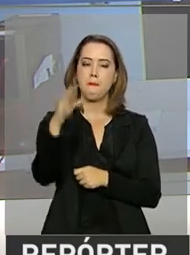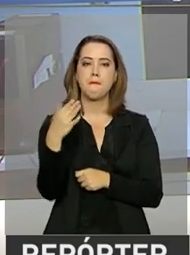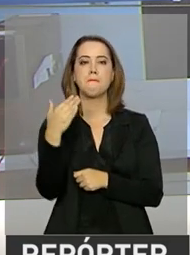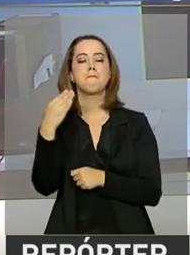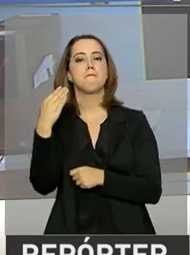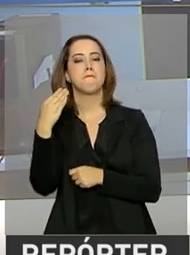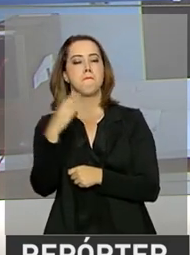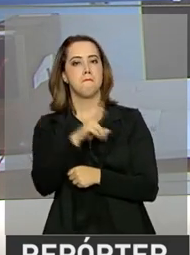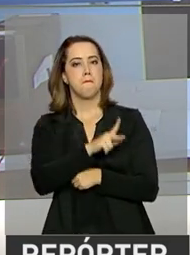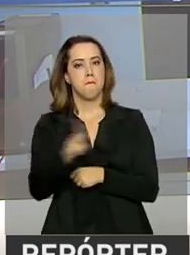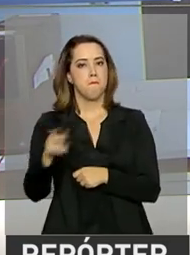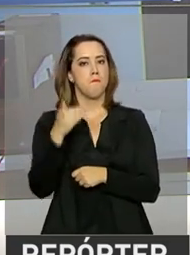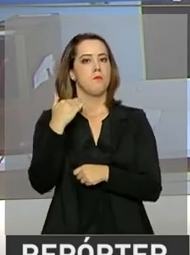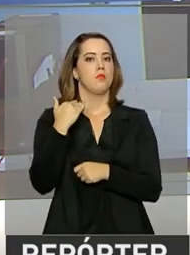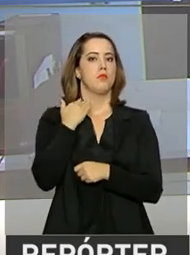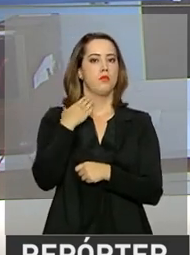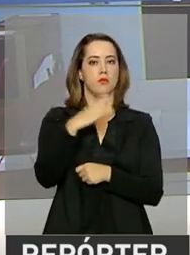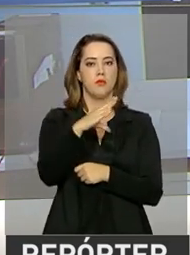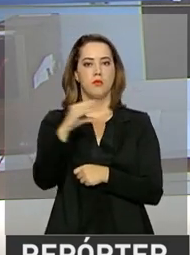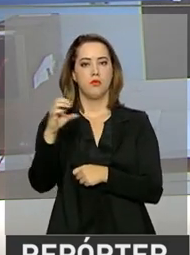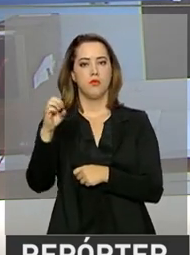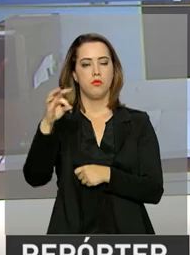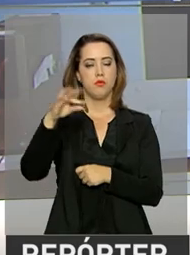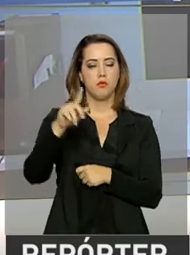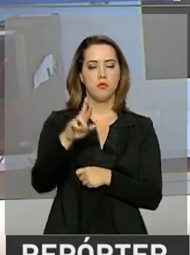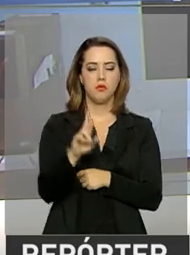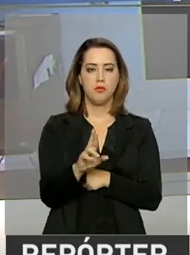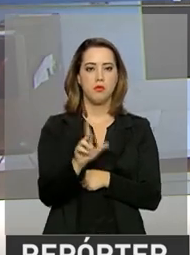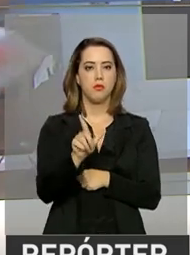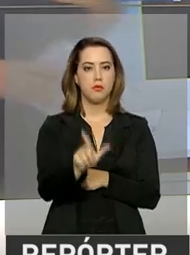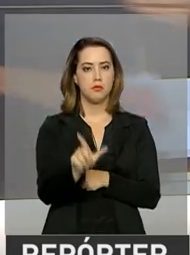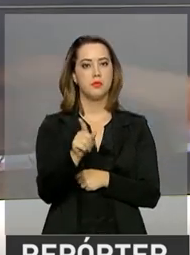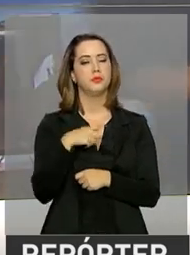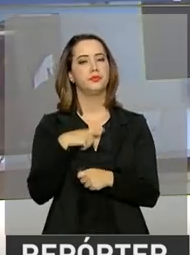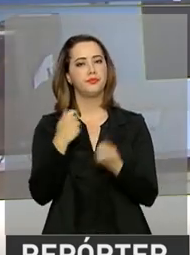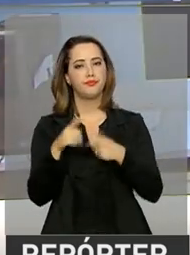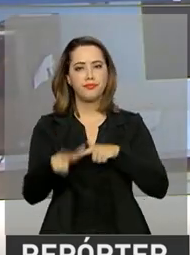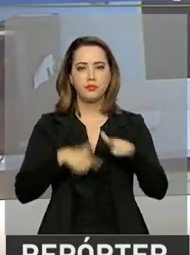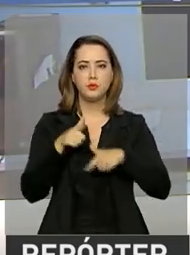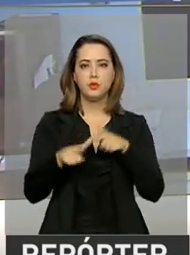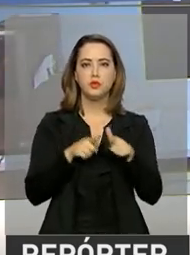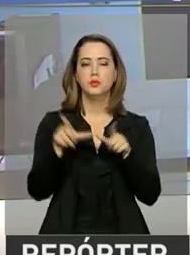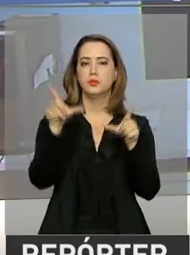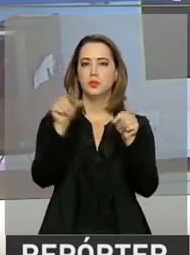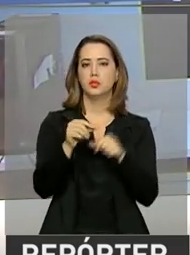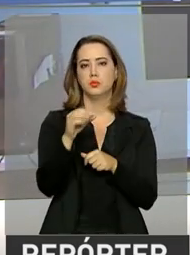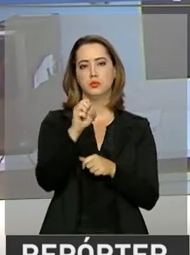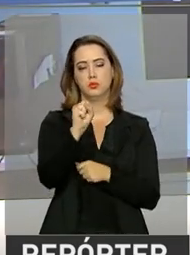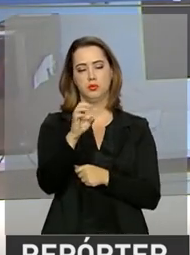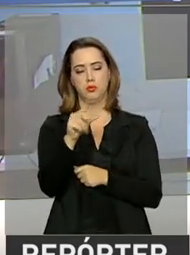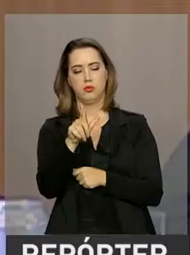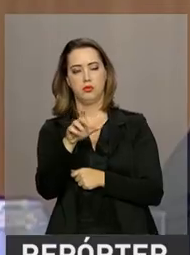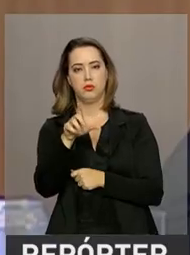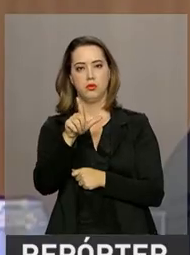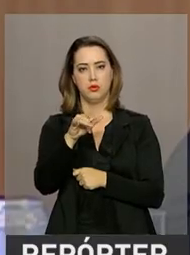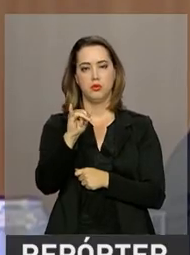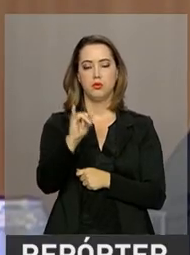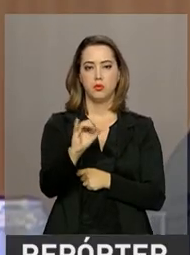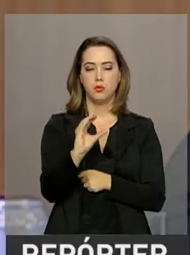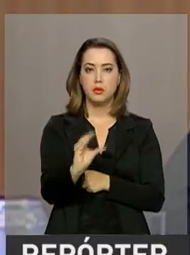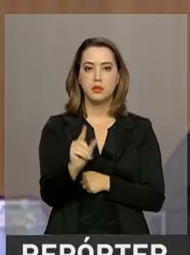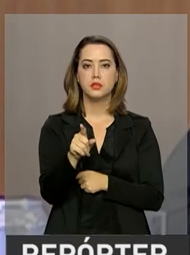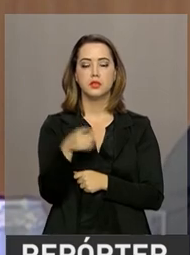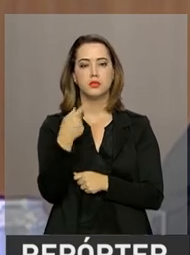Central disse que o Governo está trabalhando para reduzir a SELIC mas que isso tem que ser feito de forma responsável o que tá sendo